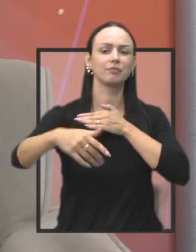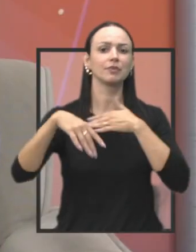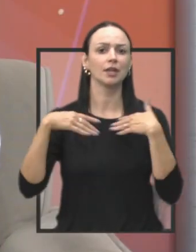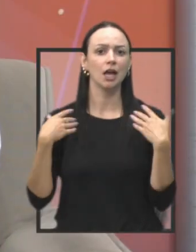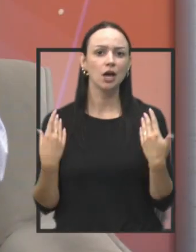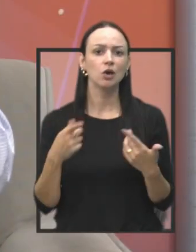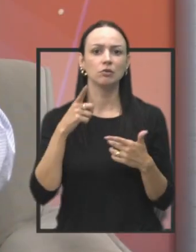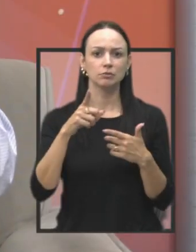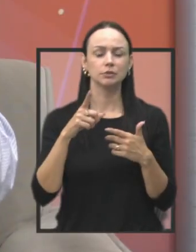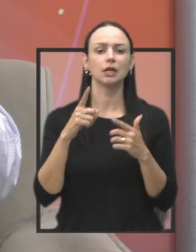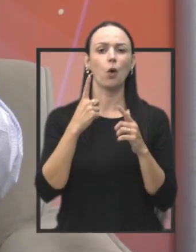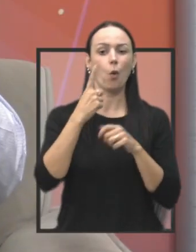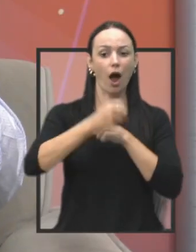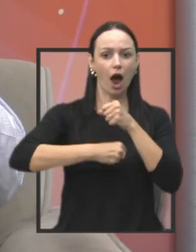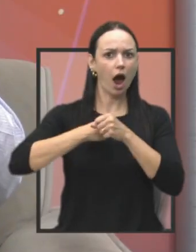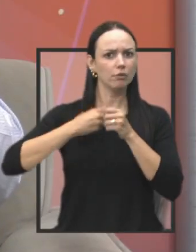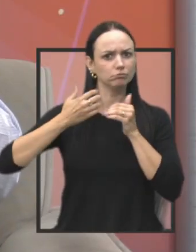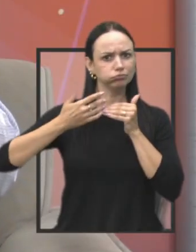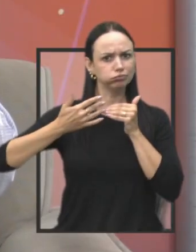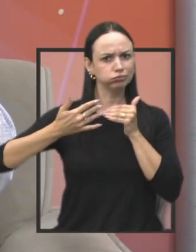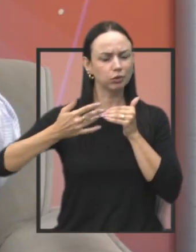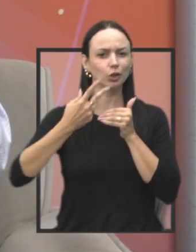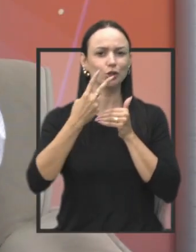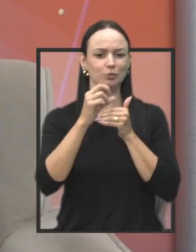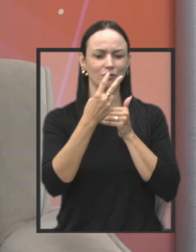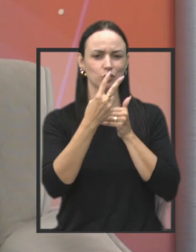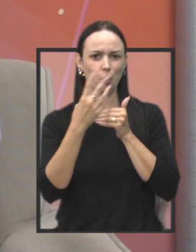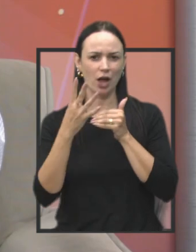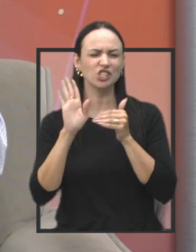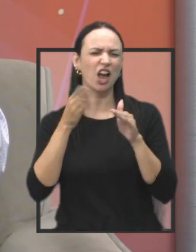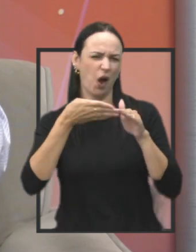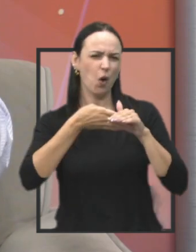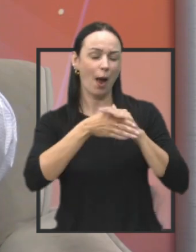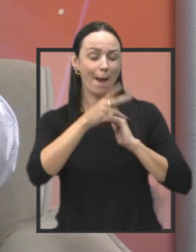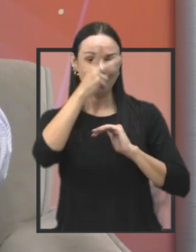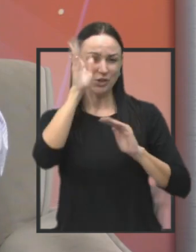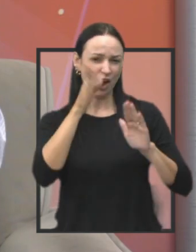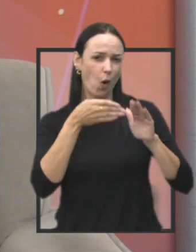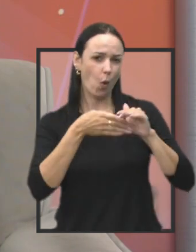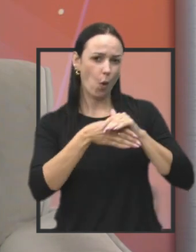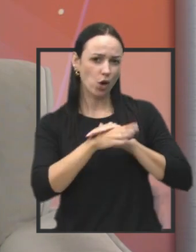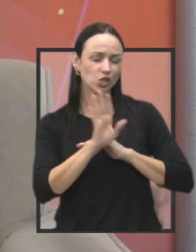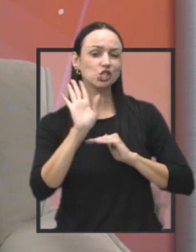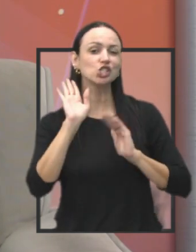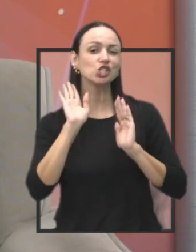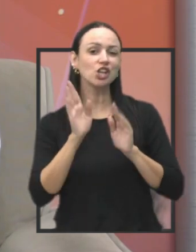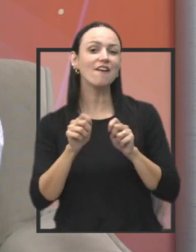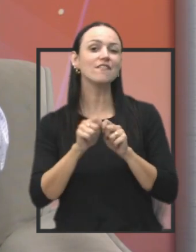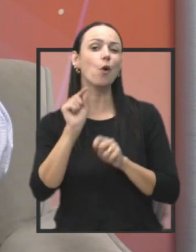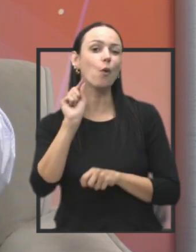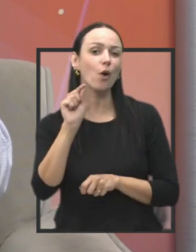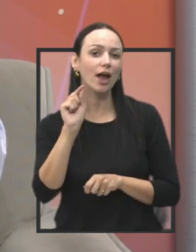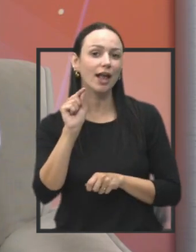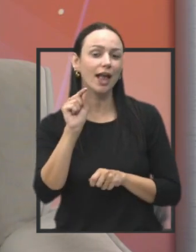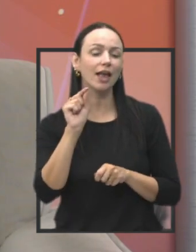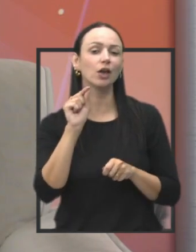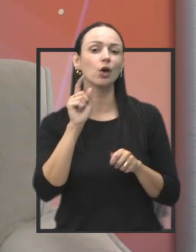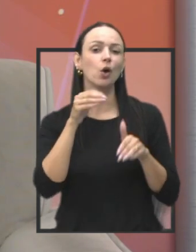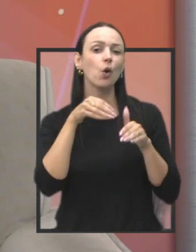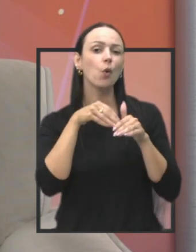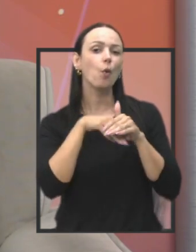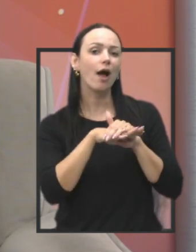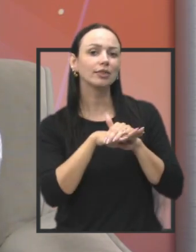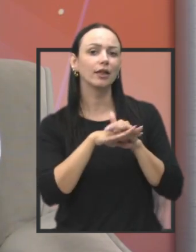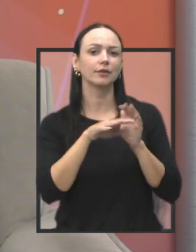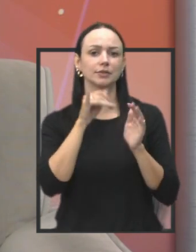o exercício 2024, as pessoas, já que estão acostumadas, já vai guardando o que ocorre